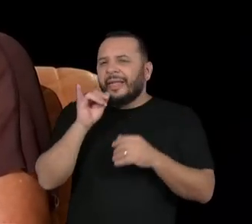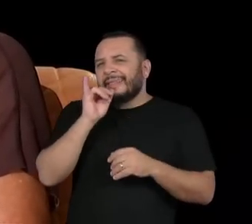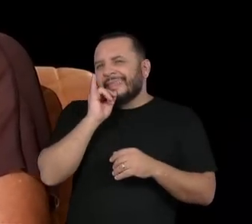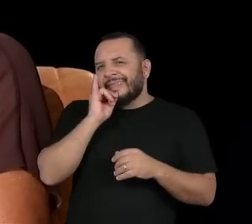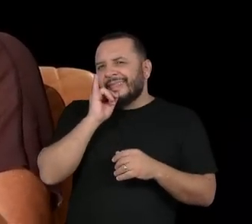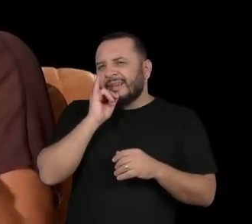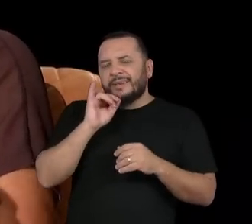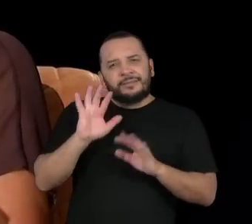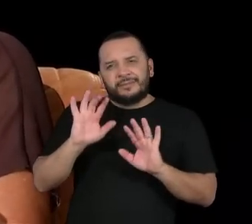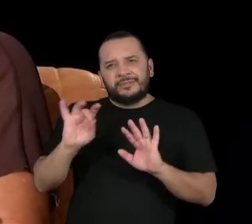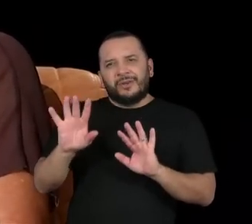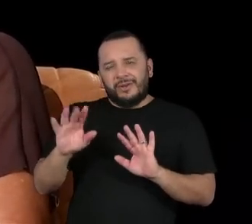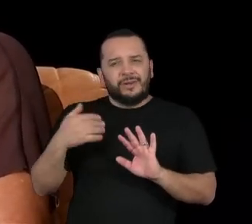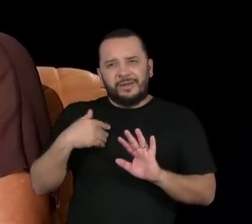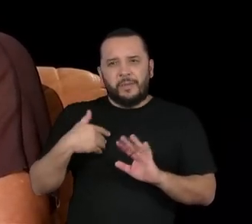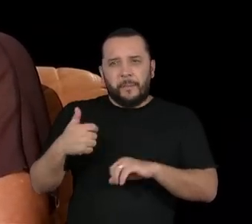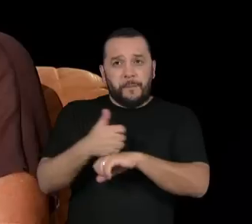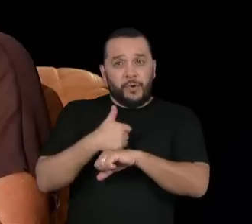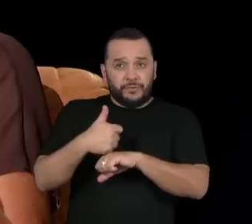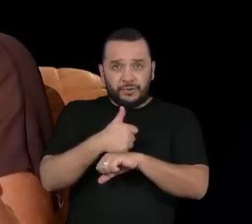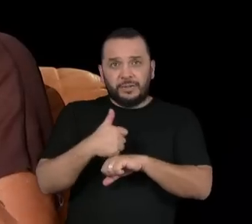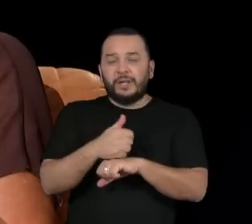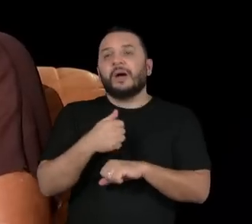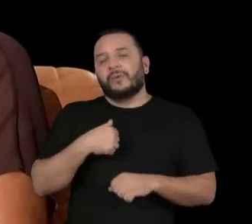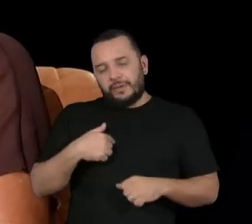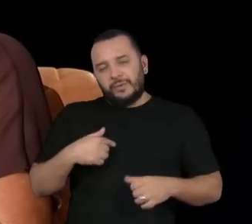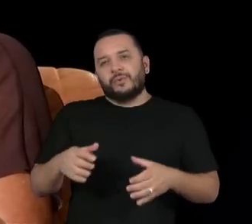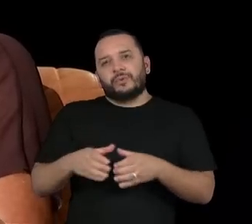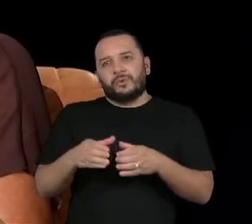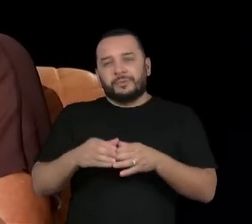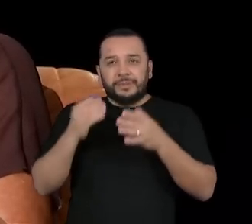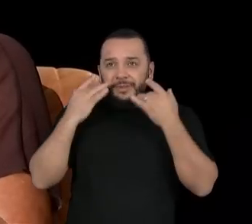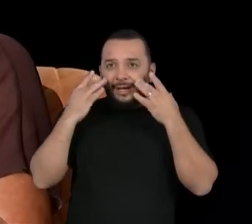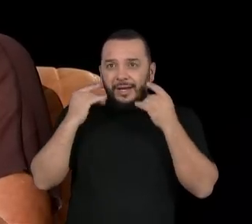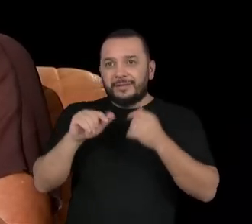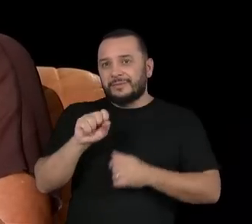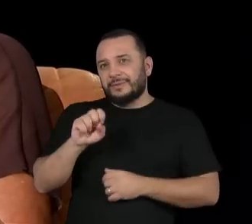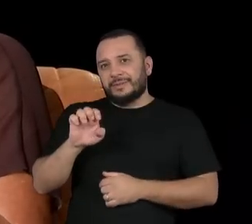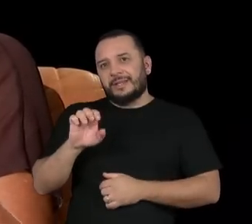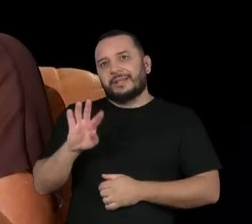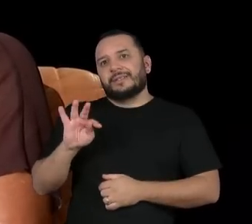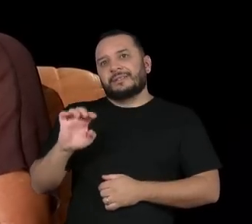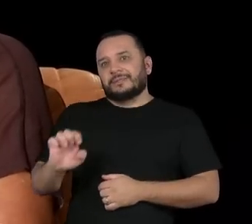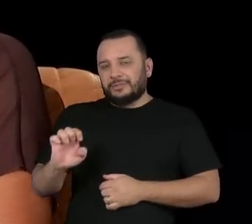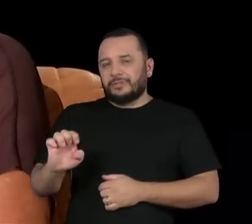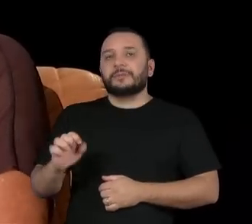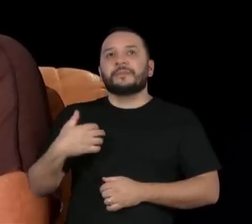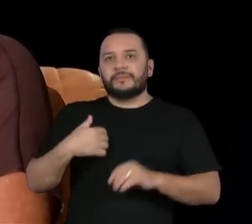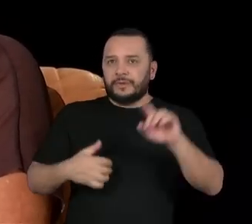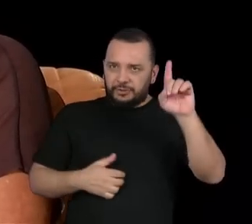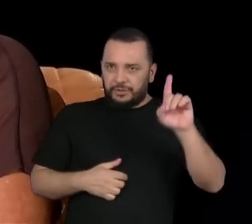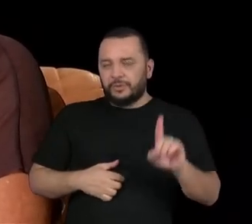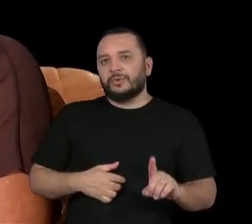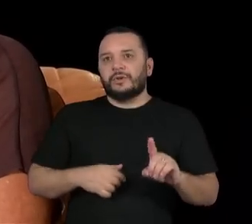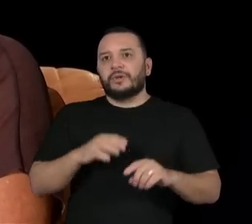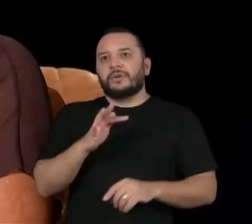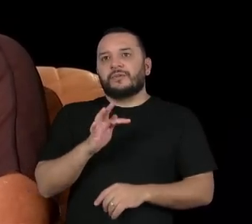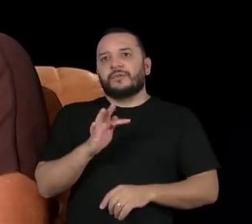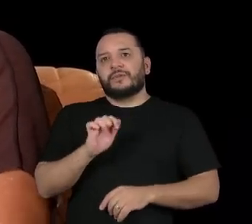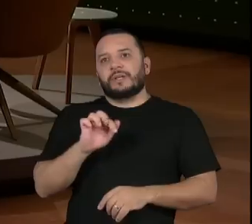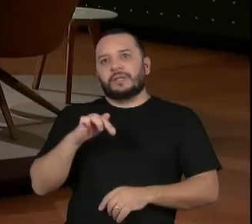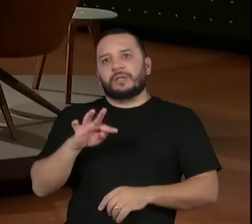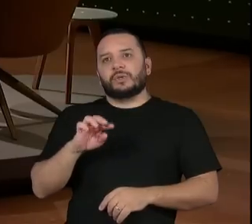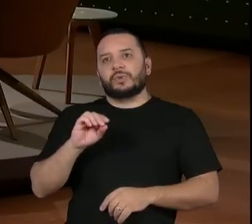trabalho profissional foi com o Teatro do Sete, com a direção do Fernando Torres e a Fernanda